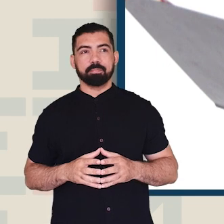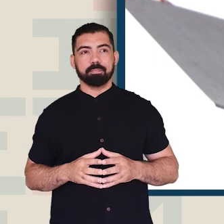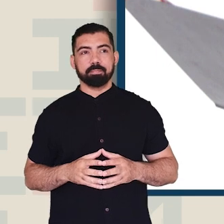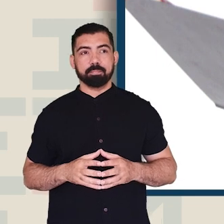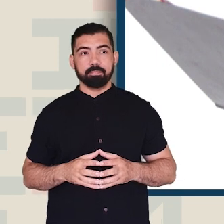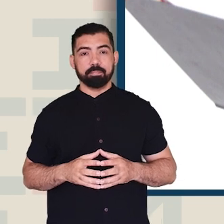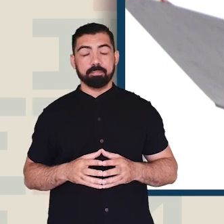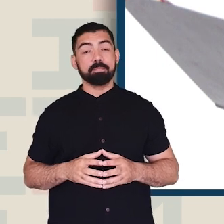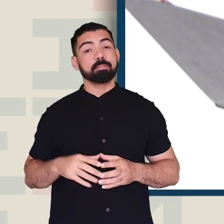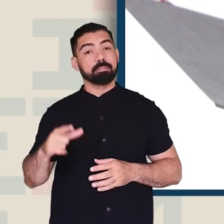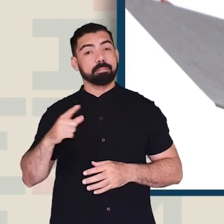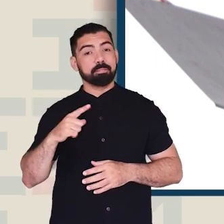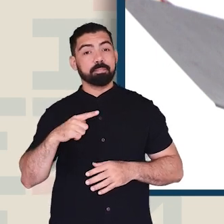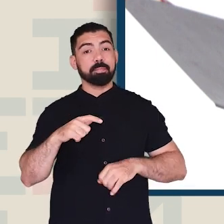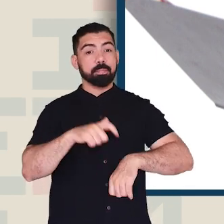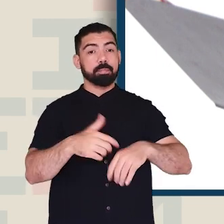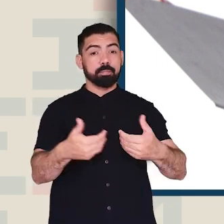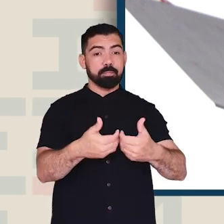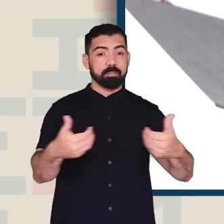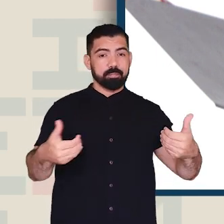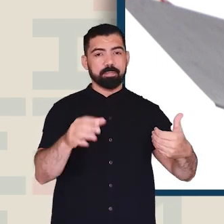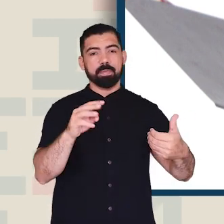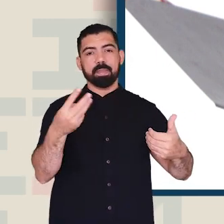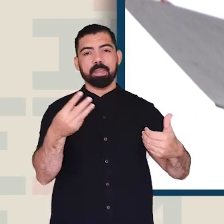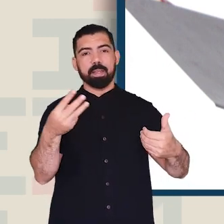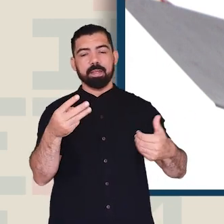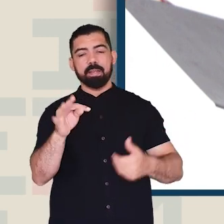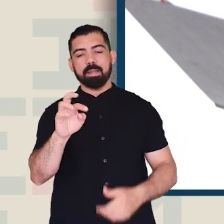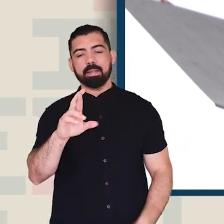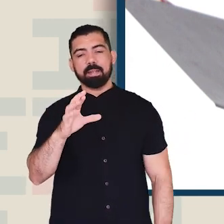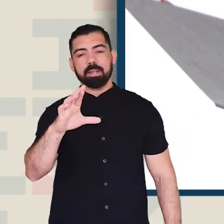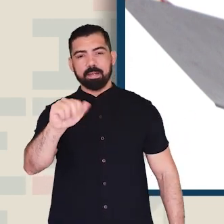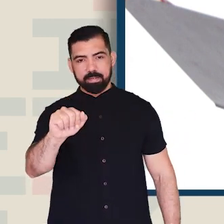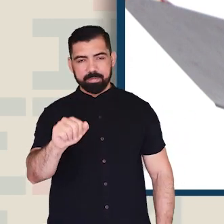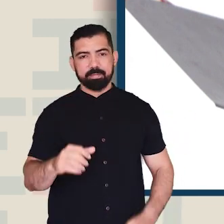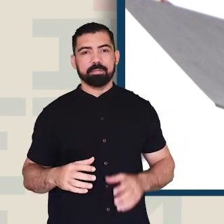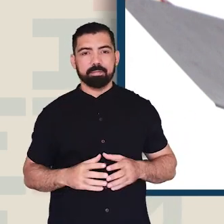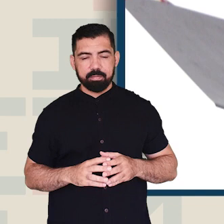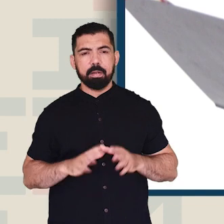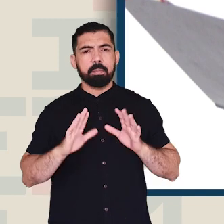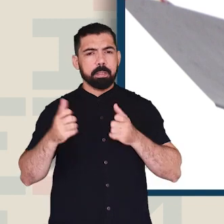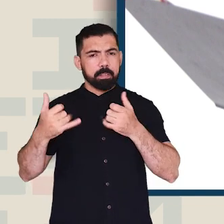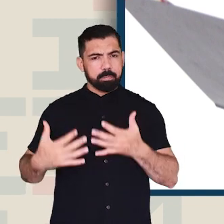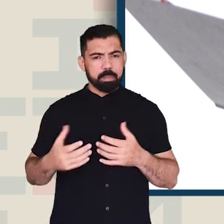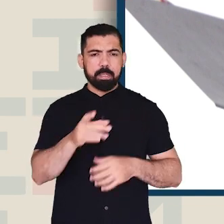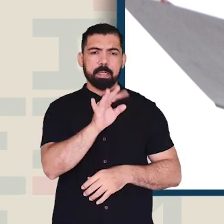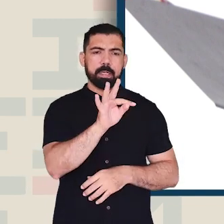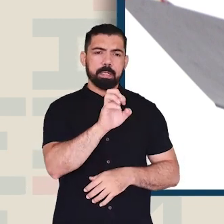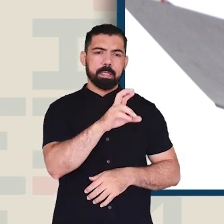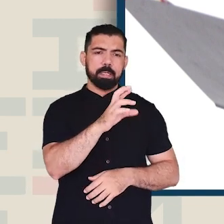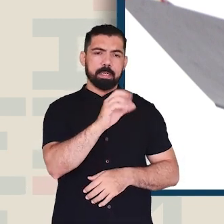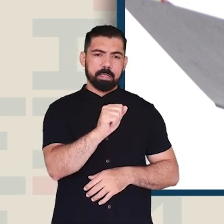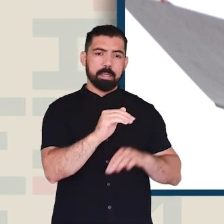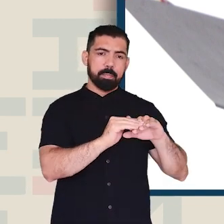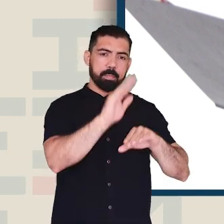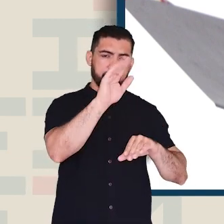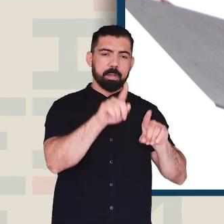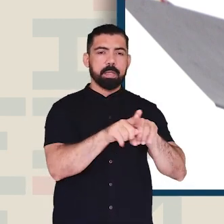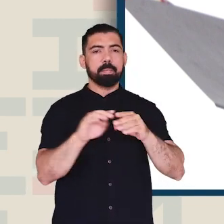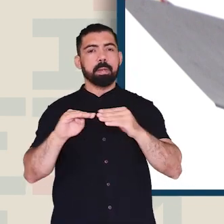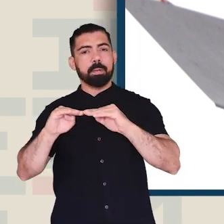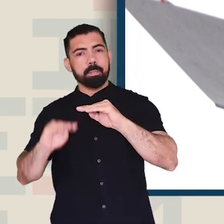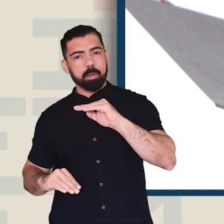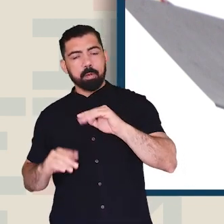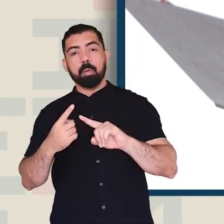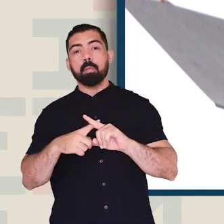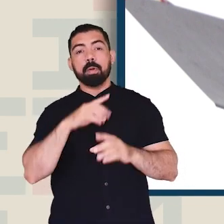Esse intervalo de terça, né? E aí a gente vai já explicar as terças maiores e menores, né? Porque aí na